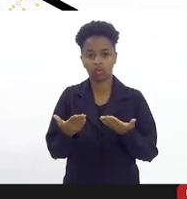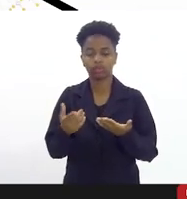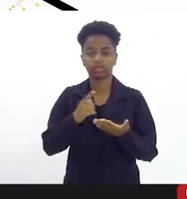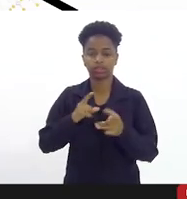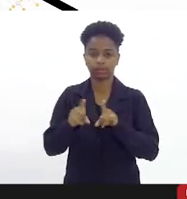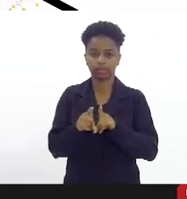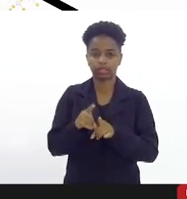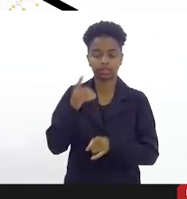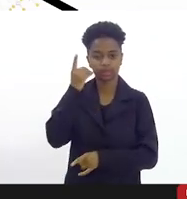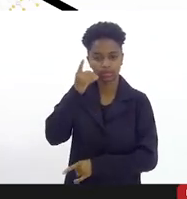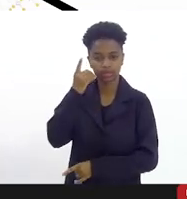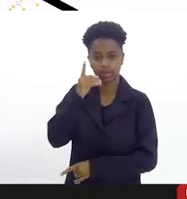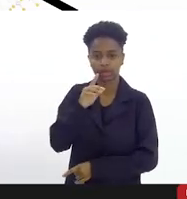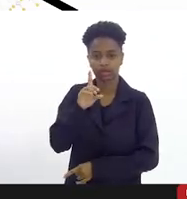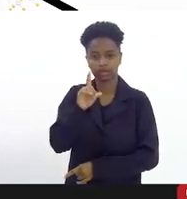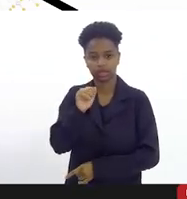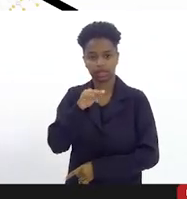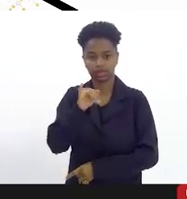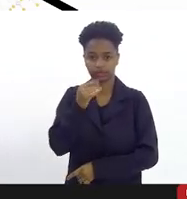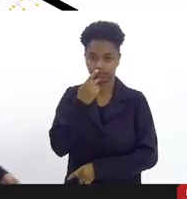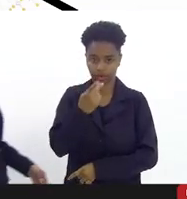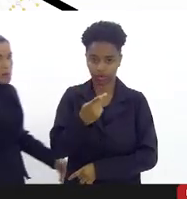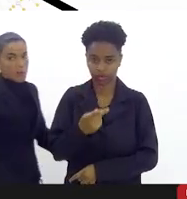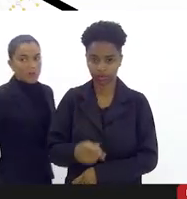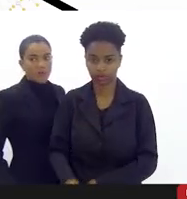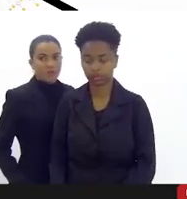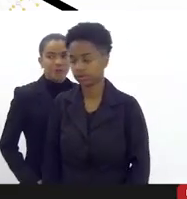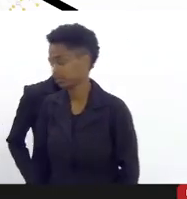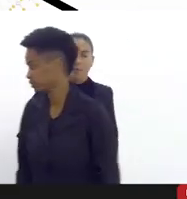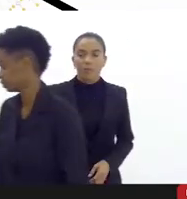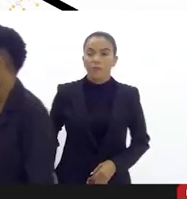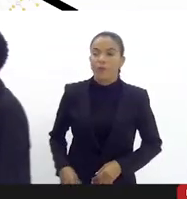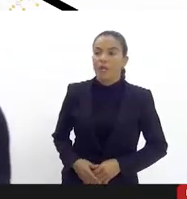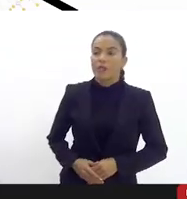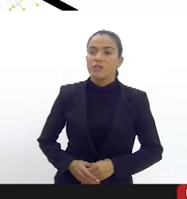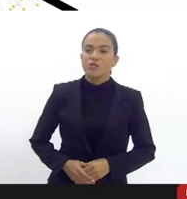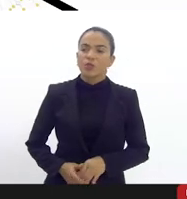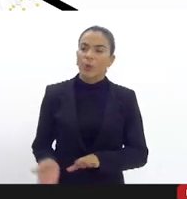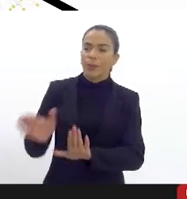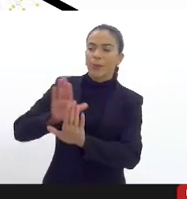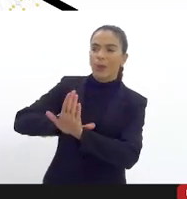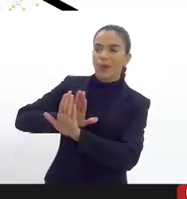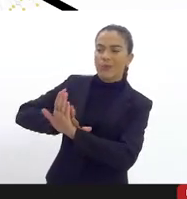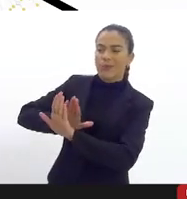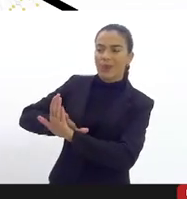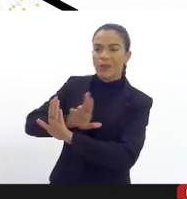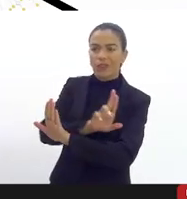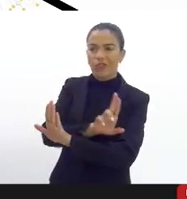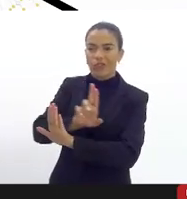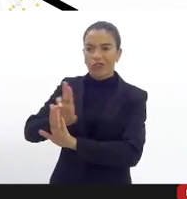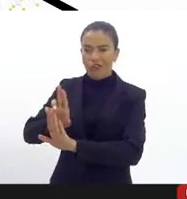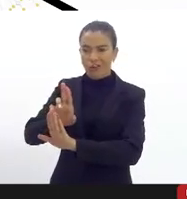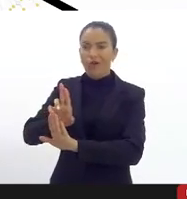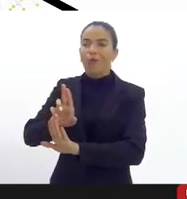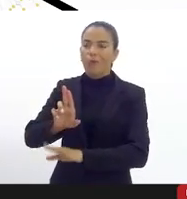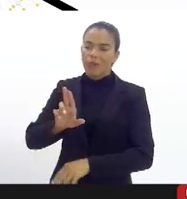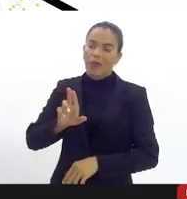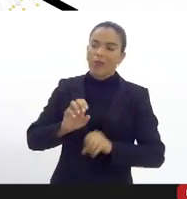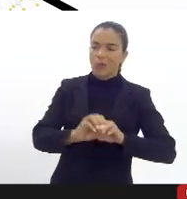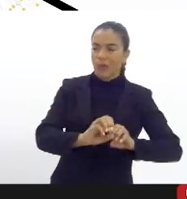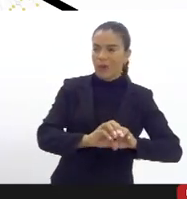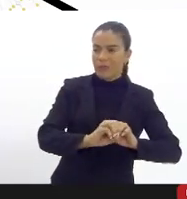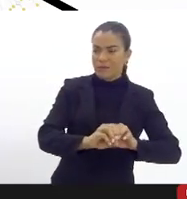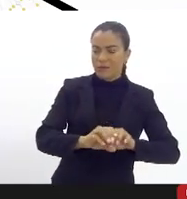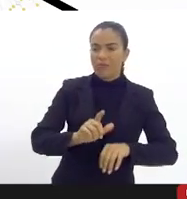deputada Danny Balbi ressaltaram né eles estão por trás desses nomes né como cogne Estácio de Sátiro Educacional